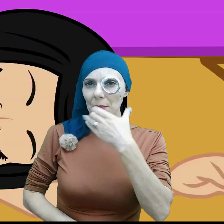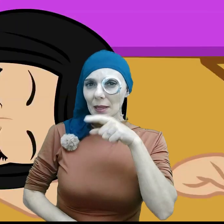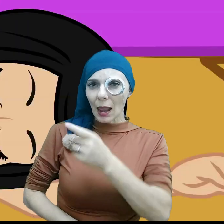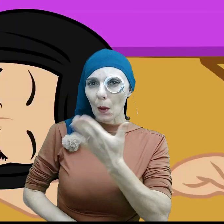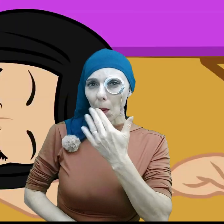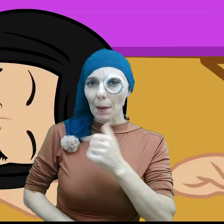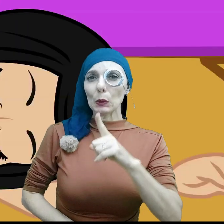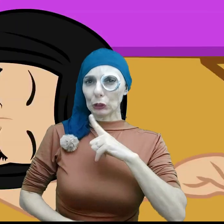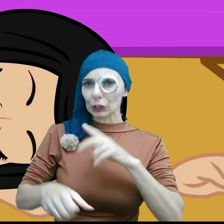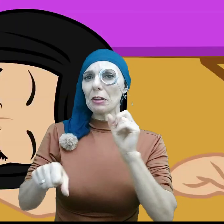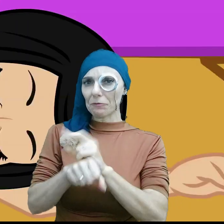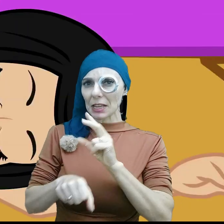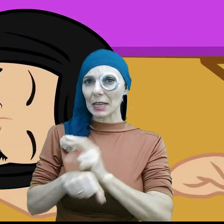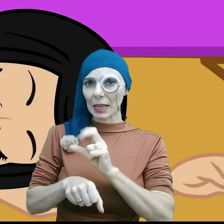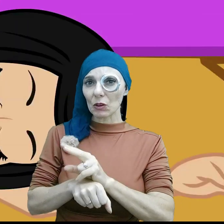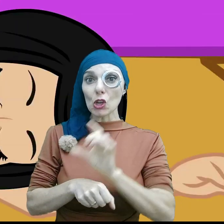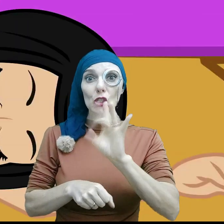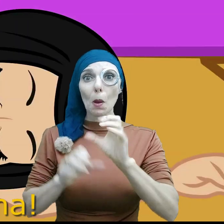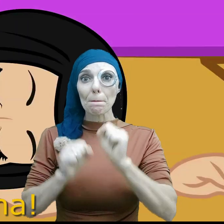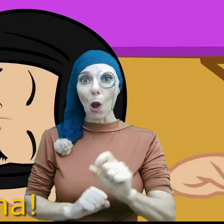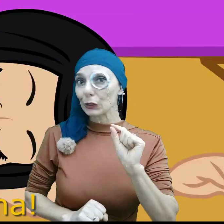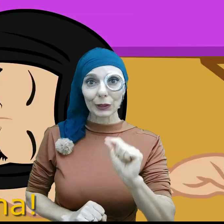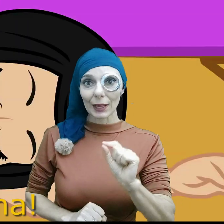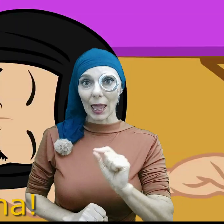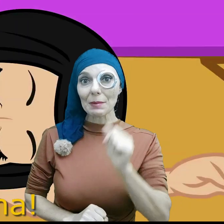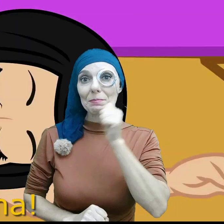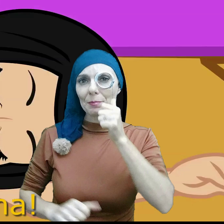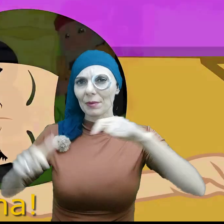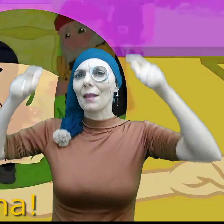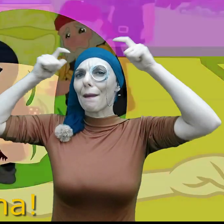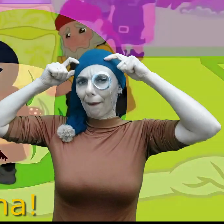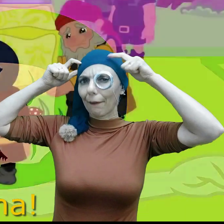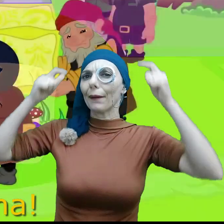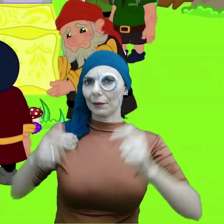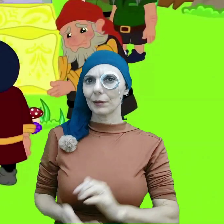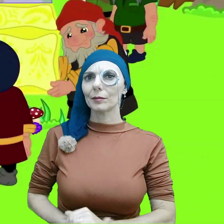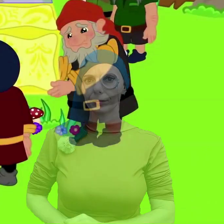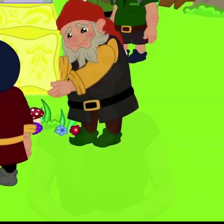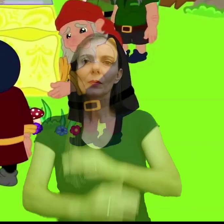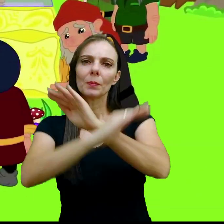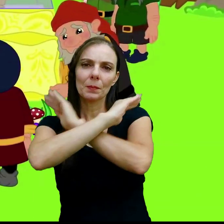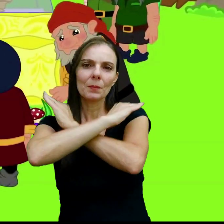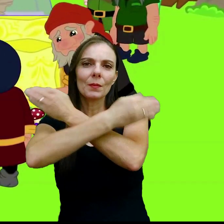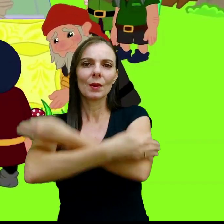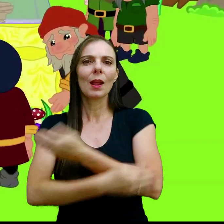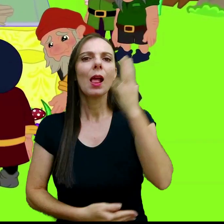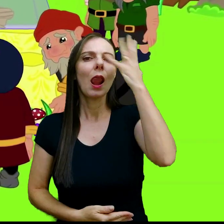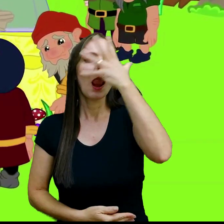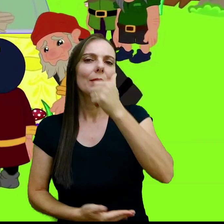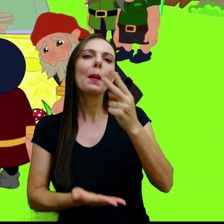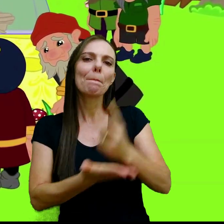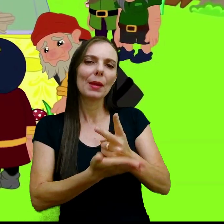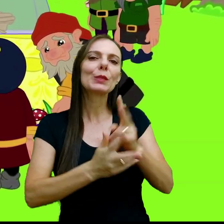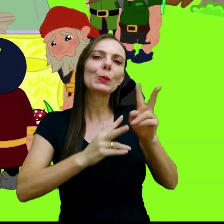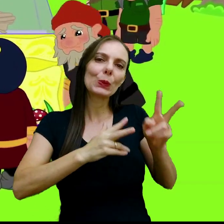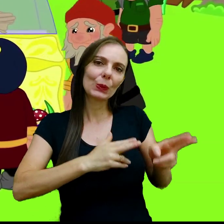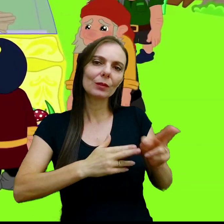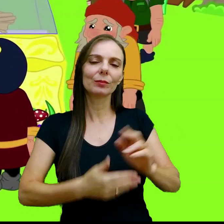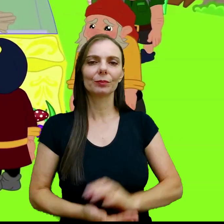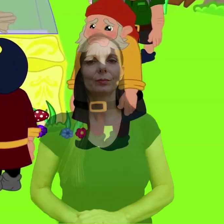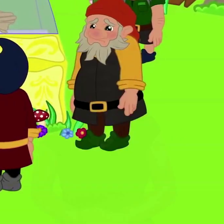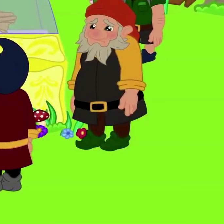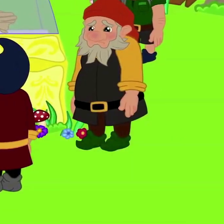A maçã que ela mordeu estava envenenada. Só pode ser coisa da rainha. Branca de Neve era linda, mesmo